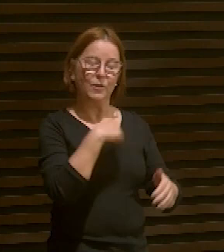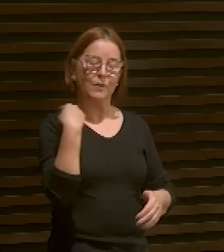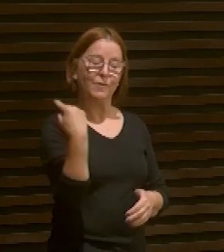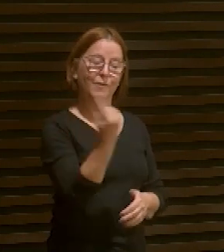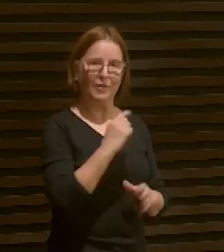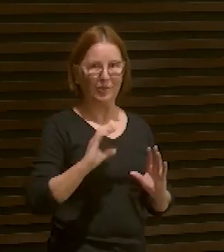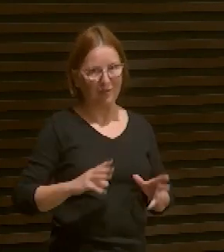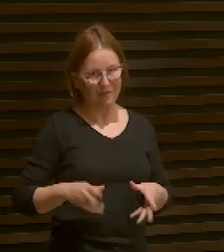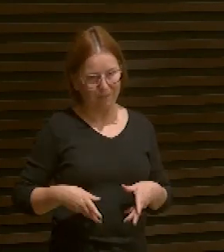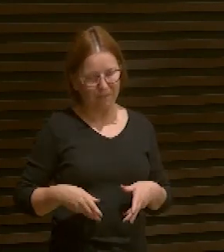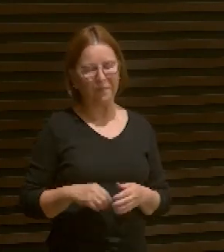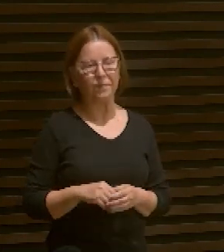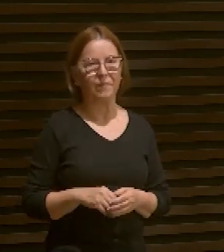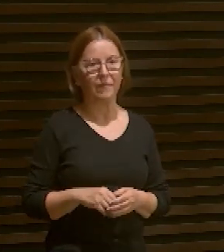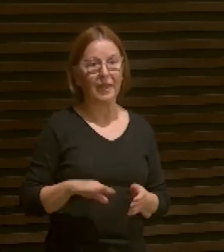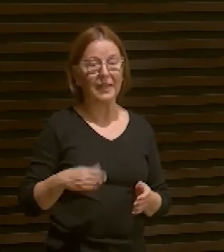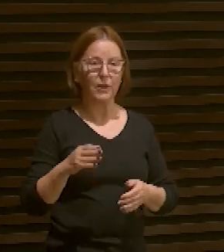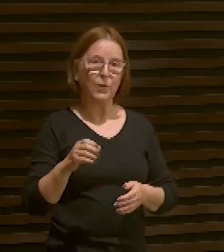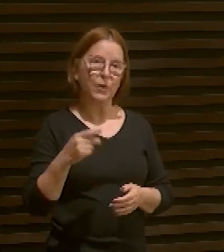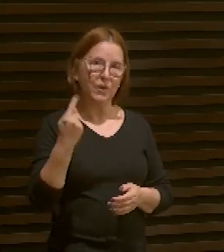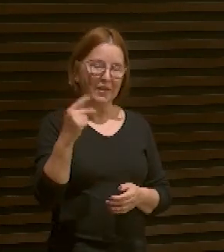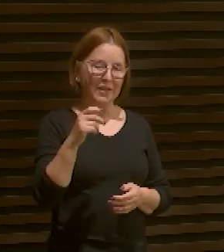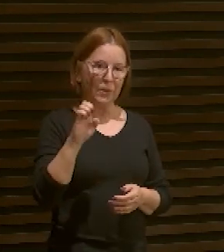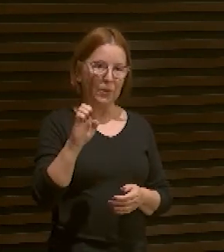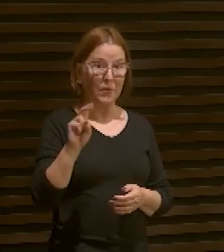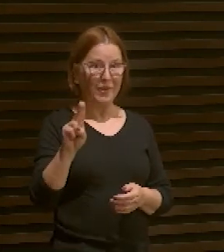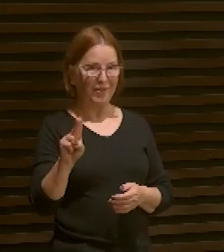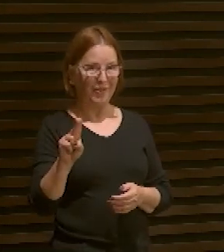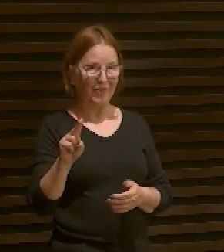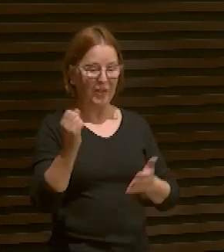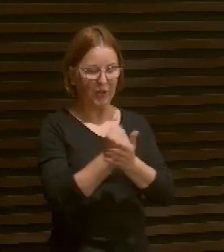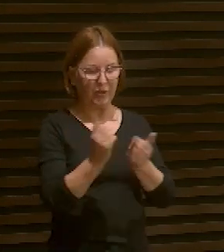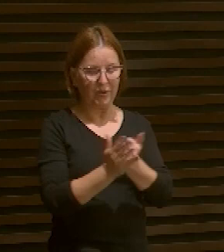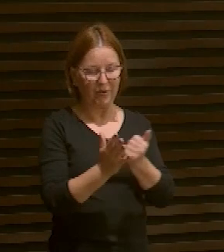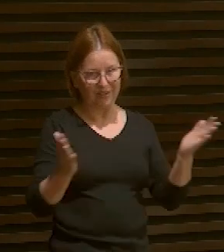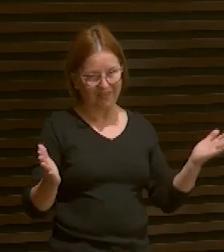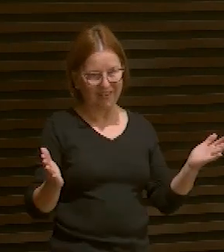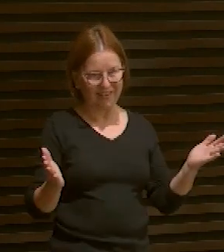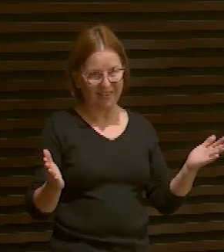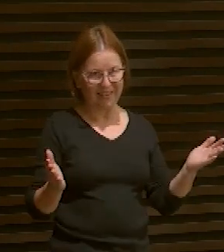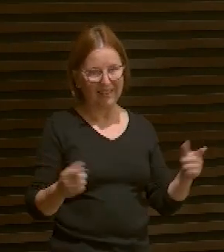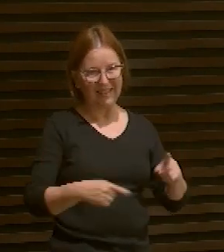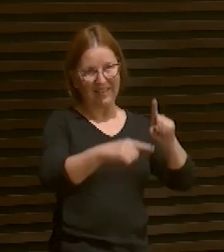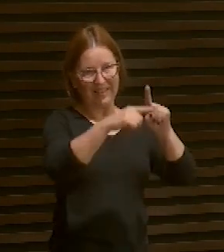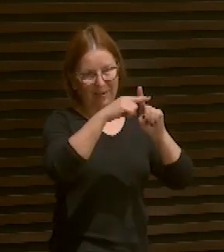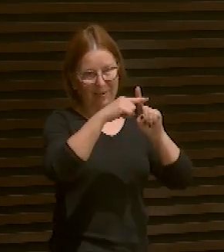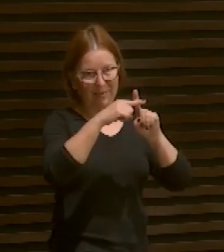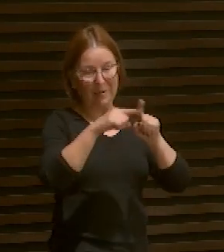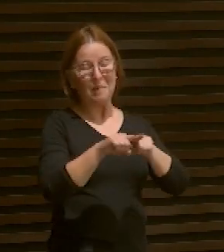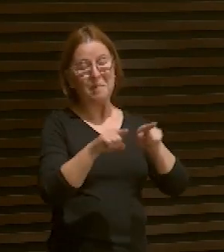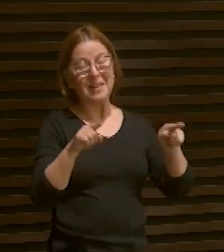Assim sendo, meus irmãos, seu ego foi crucificado na cruz de Cristo, mas a sua nova vida começa na